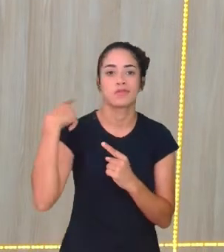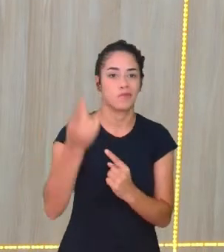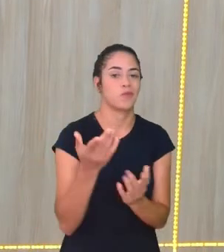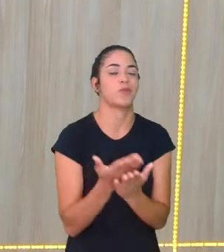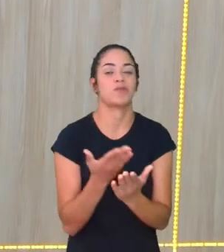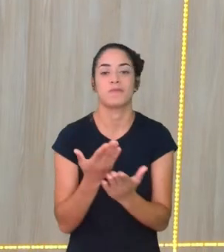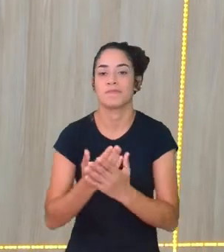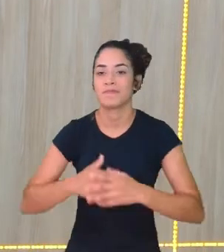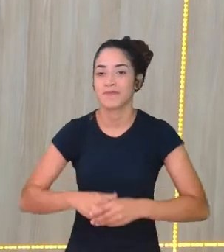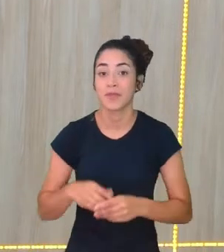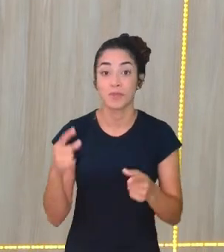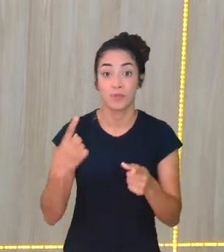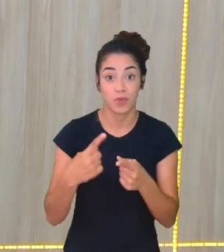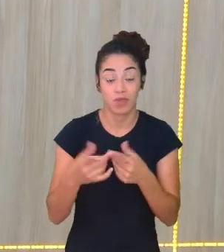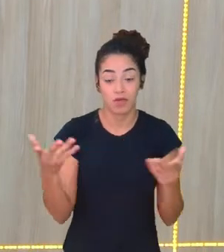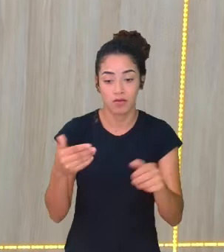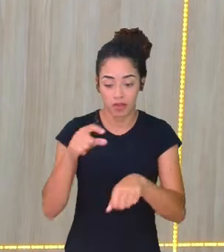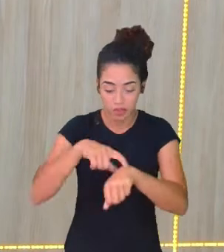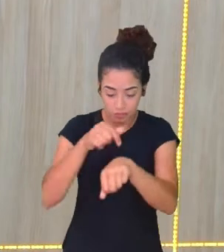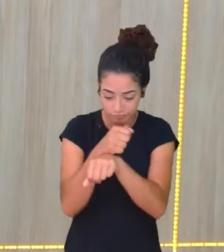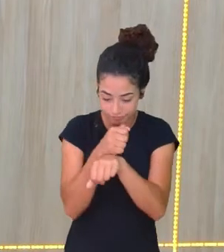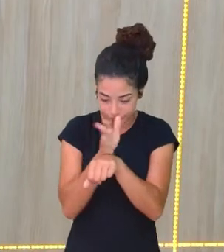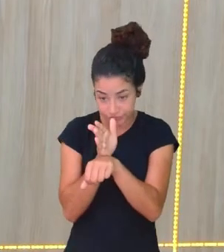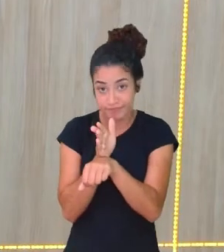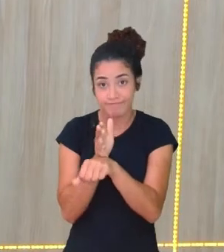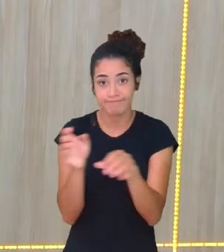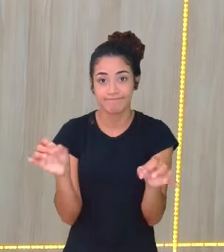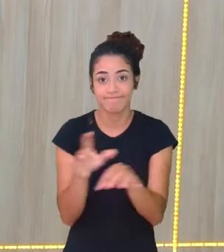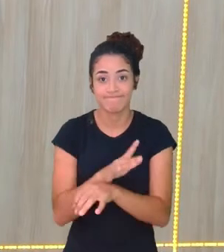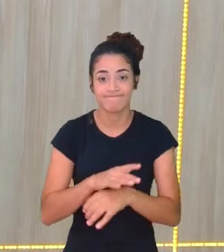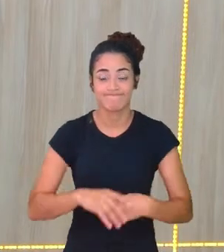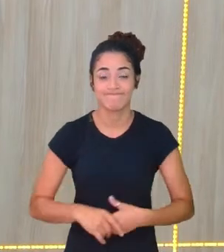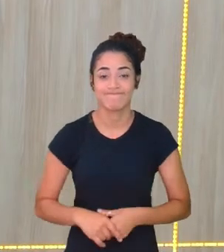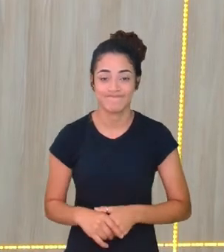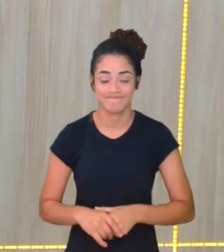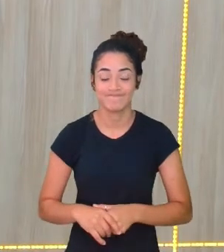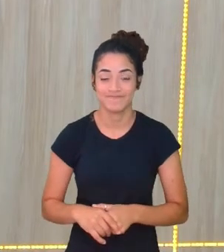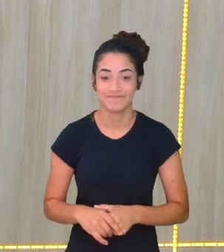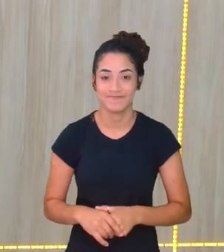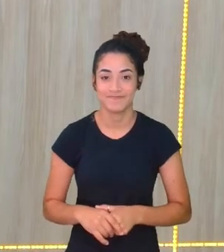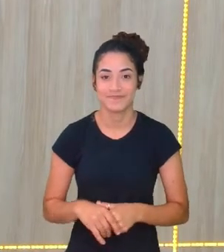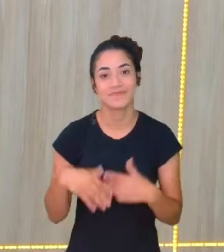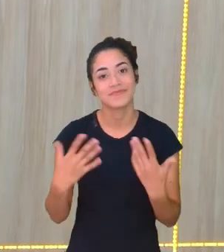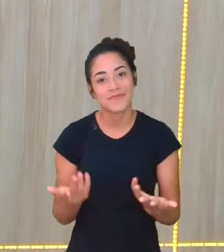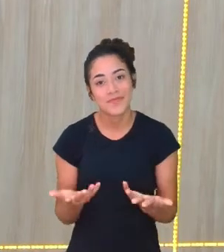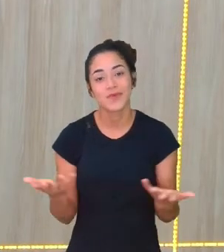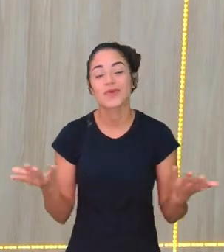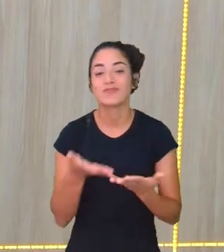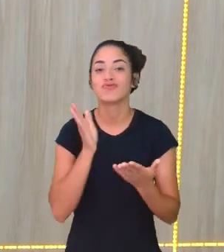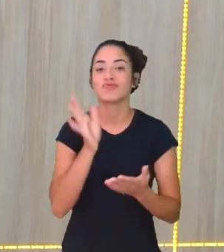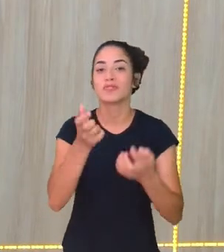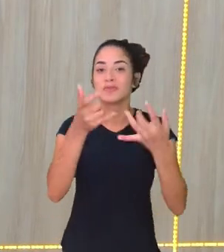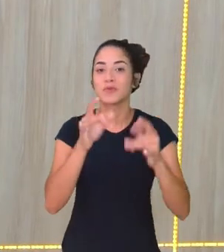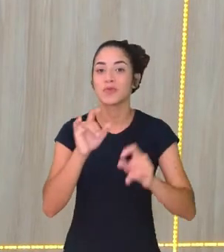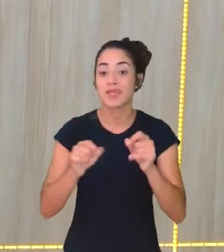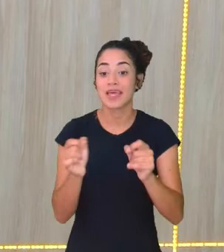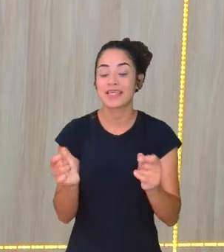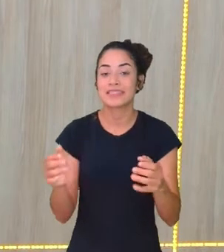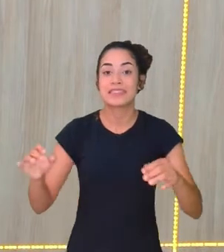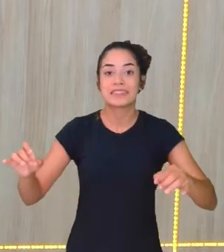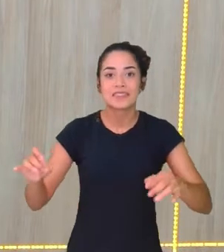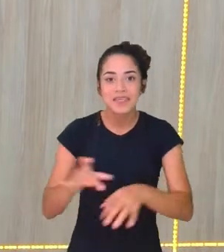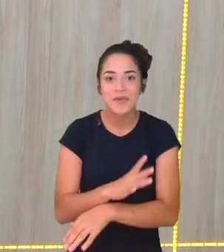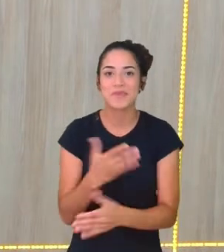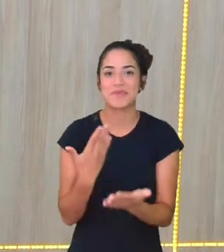próxima aula porque o nosso tempo acabou e nesse sentido eu disse né que ia encerrar a aula